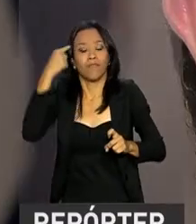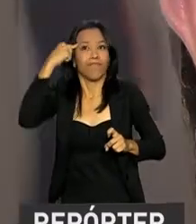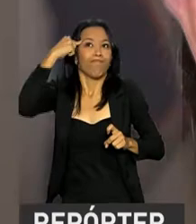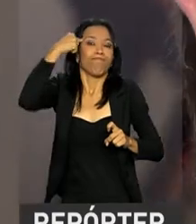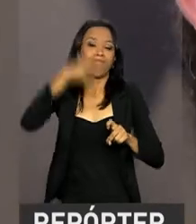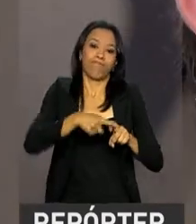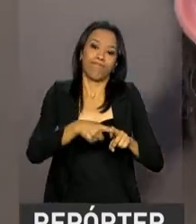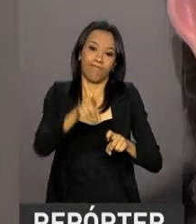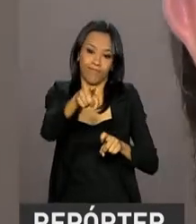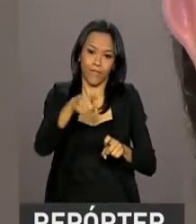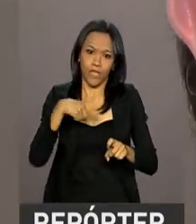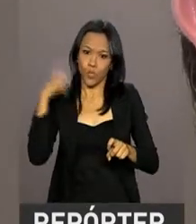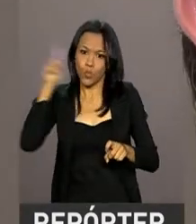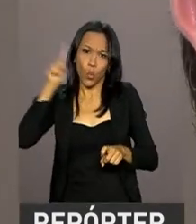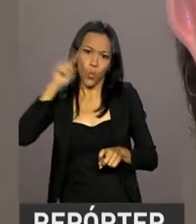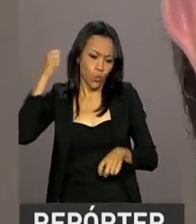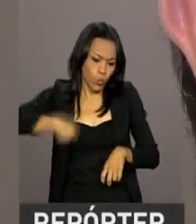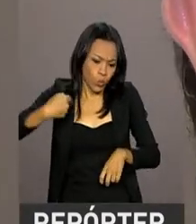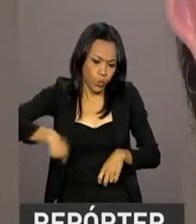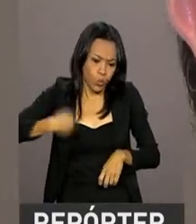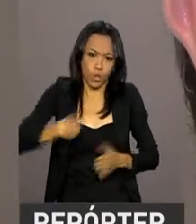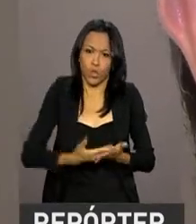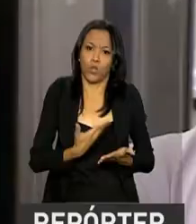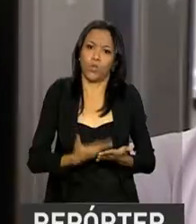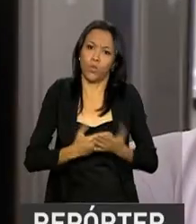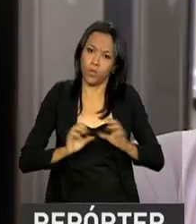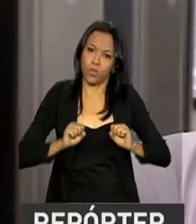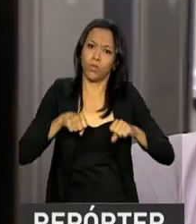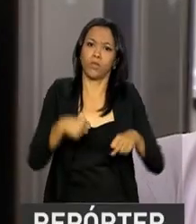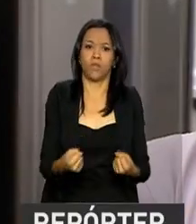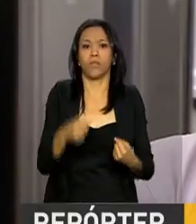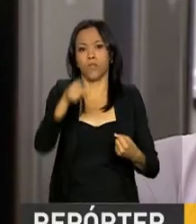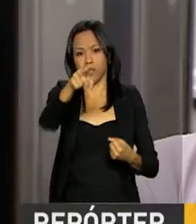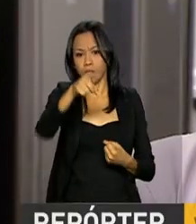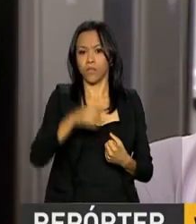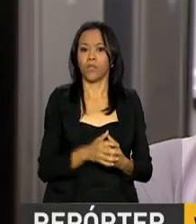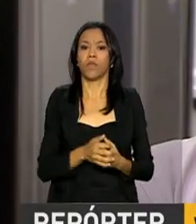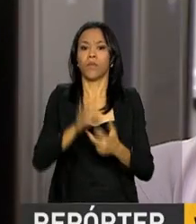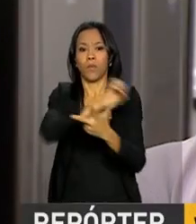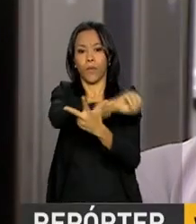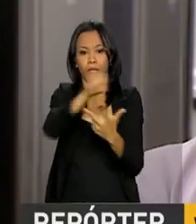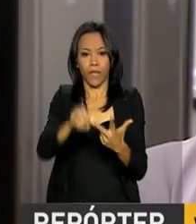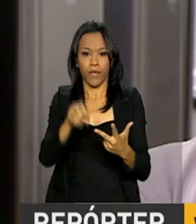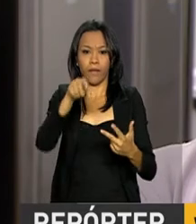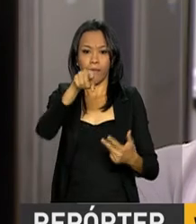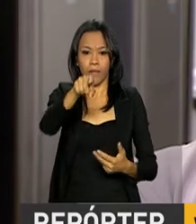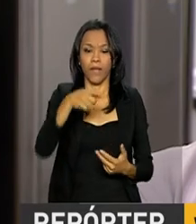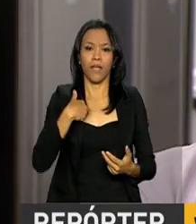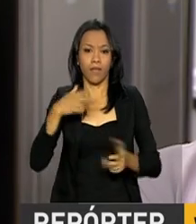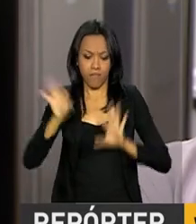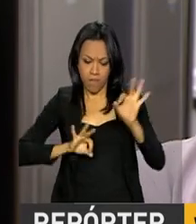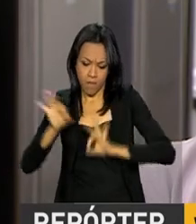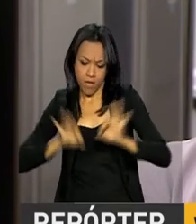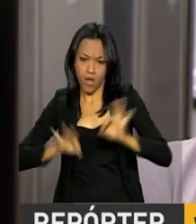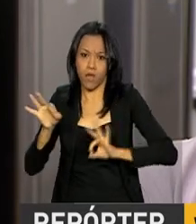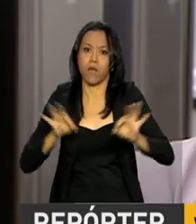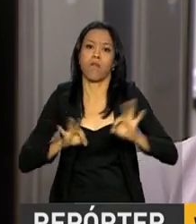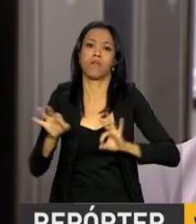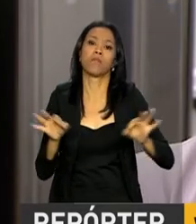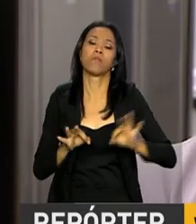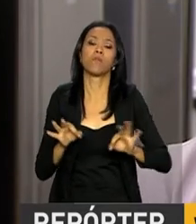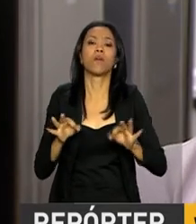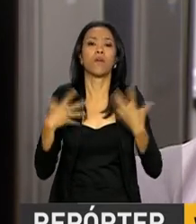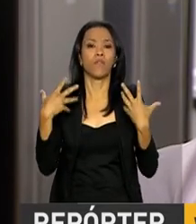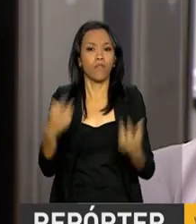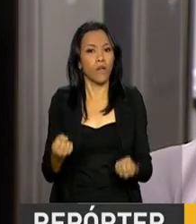maio estuda todos os dias para o enem é uma outra forma de encarar a prova de encarar a preparação ea